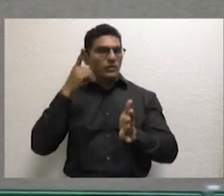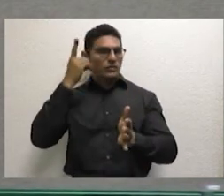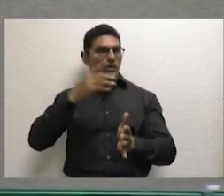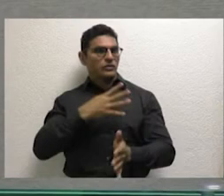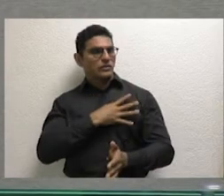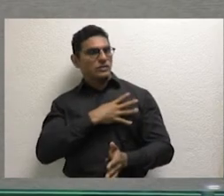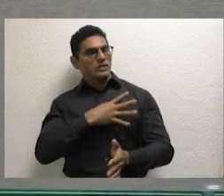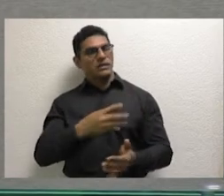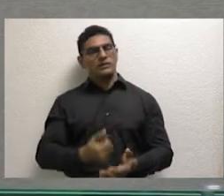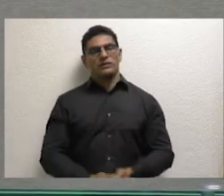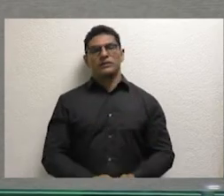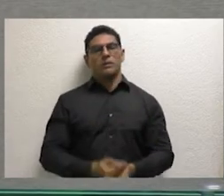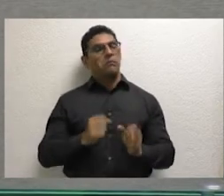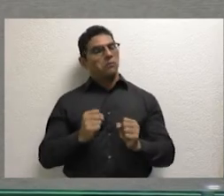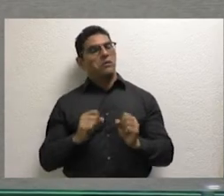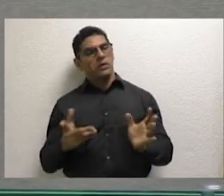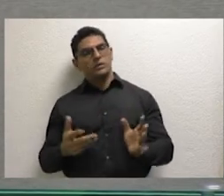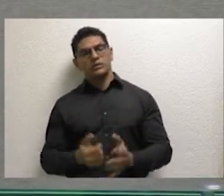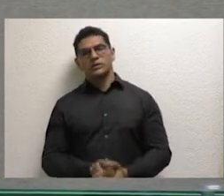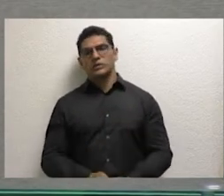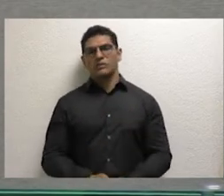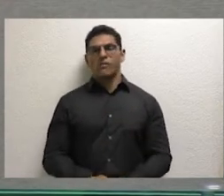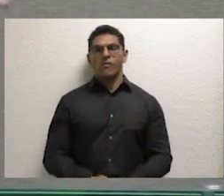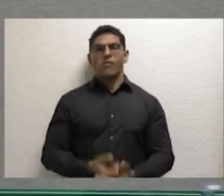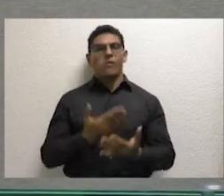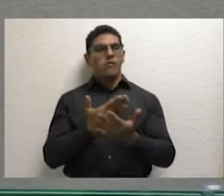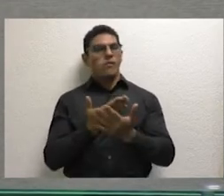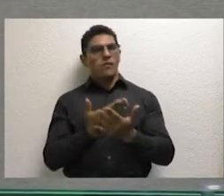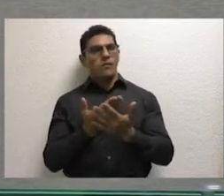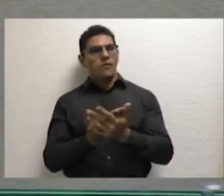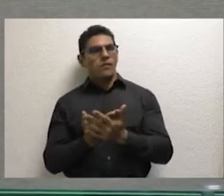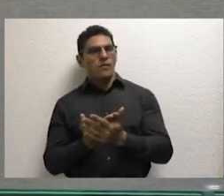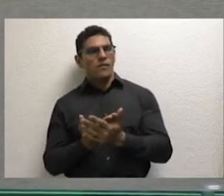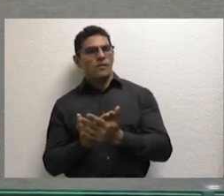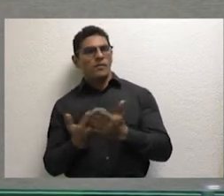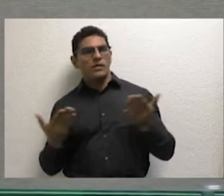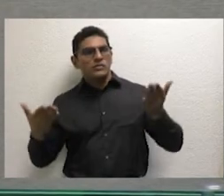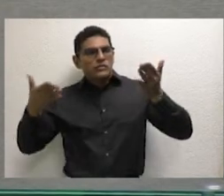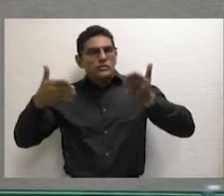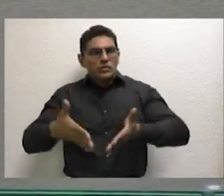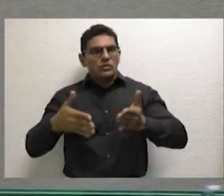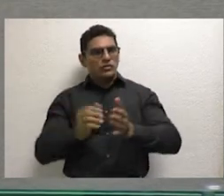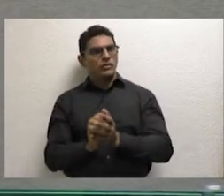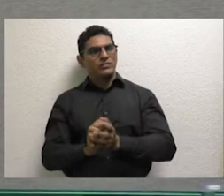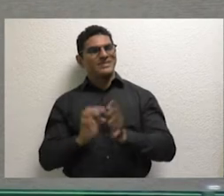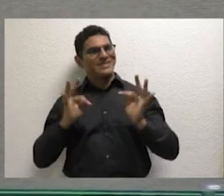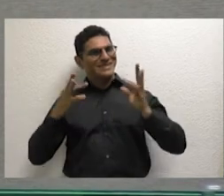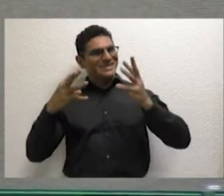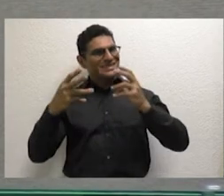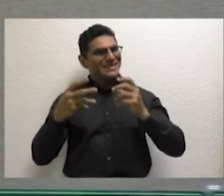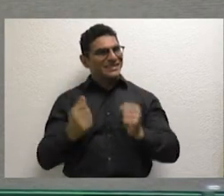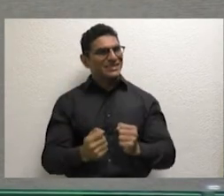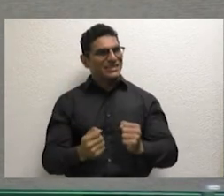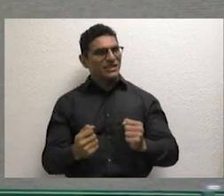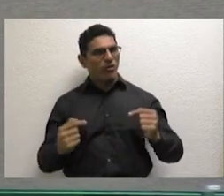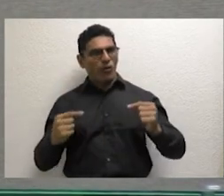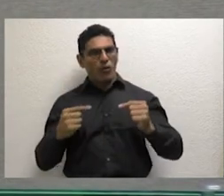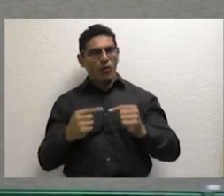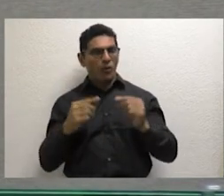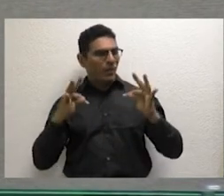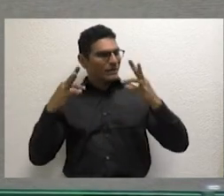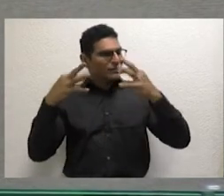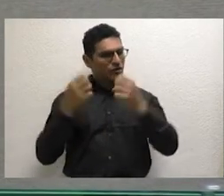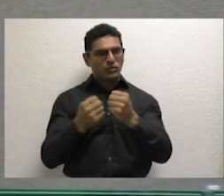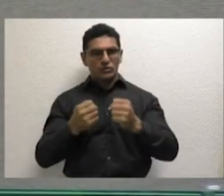eu posso dizer que é o estudo mais recente completo que vai servir